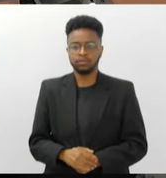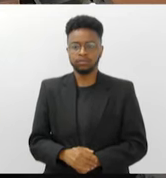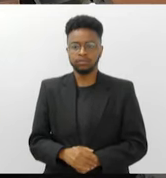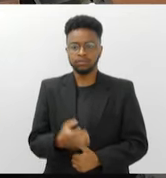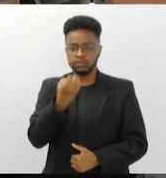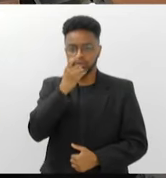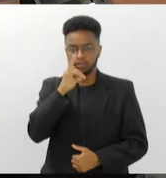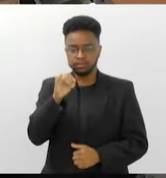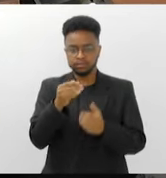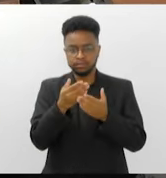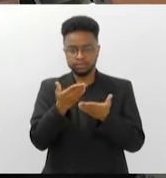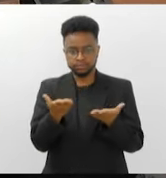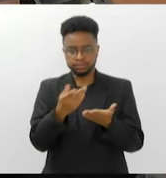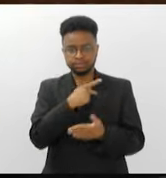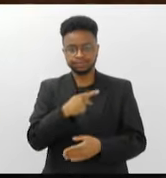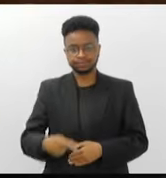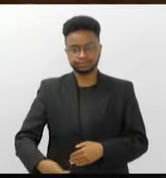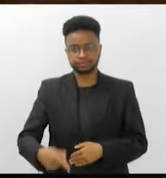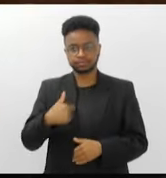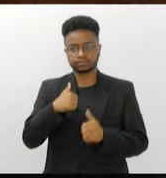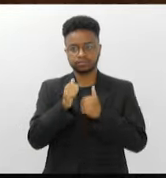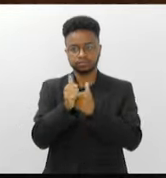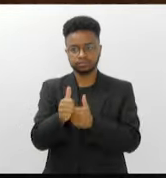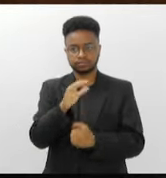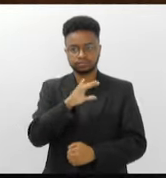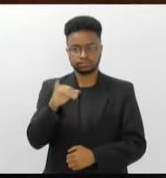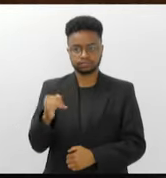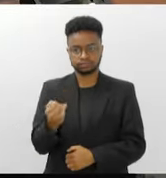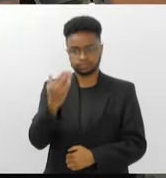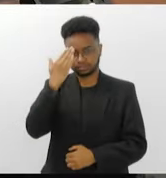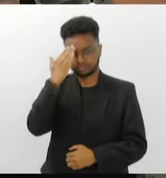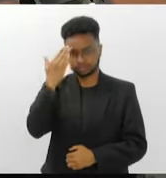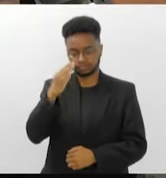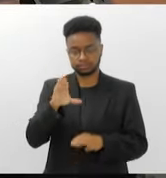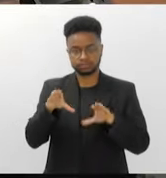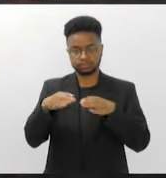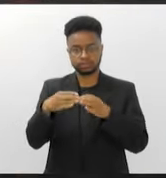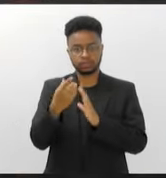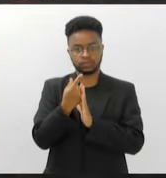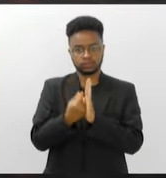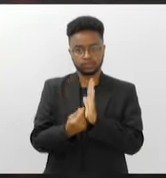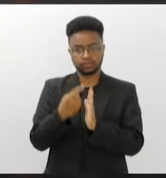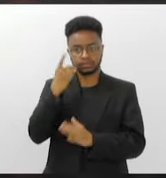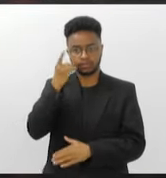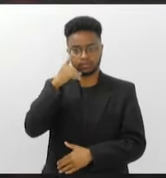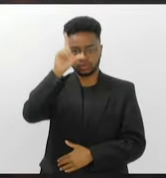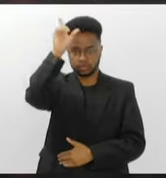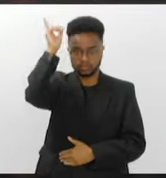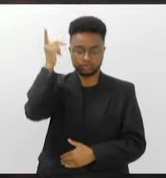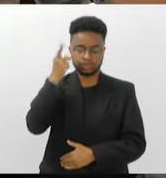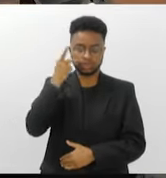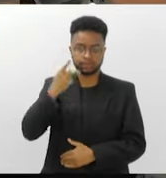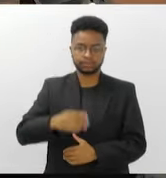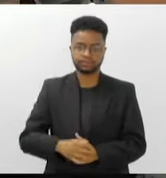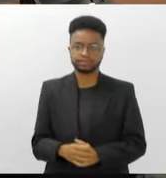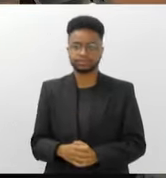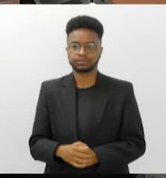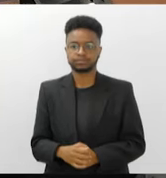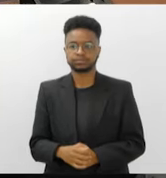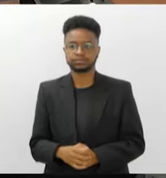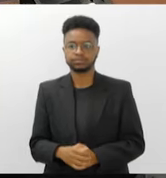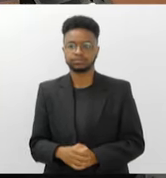Bom dia, presidente. Eu acompanho o parecer da CCJ. Muito obrigado. Pela Comissão de Orçamento, deputado Luiz Paulo, por favor.